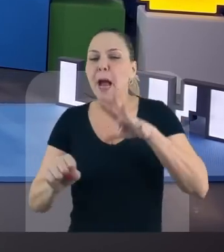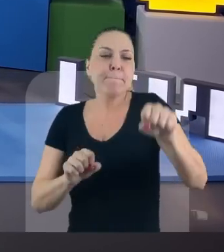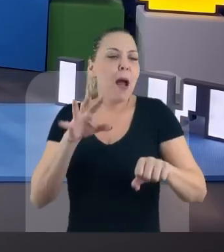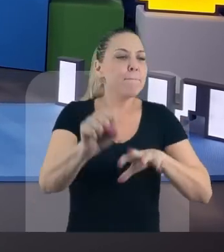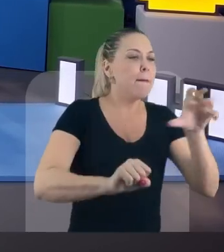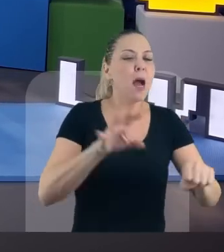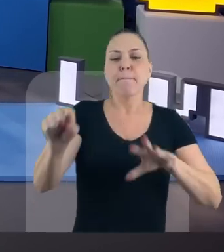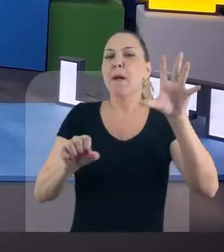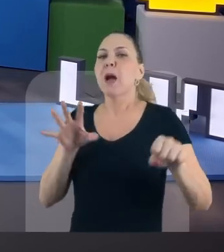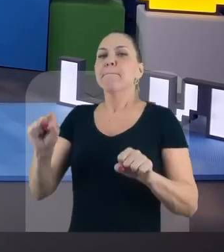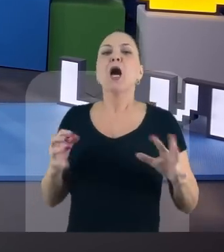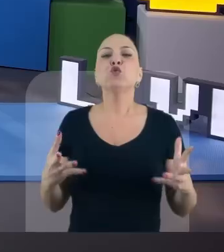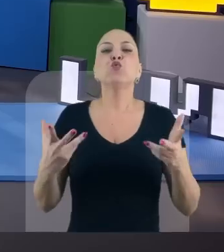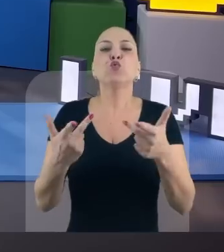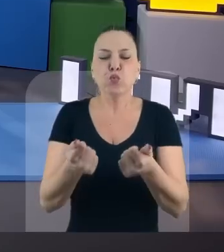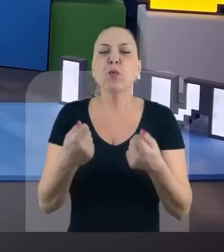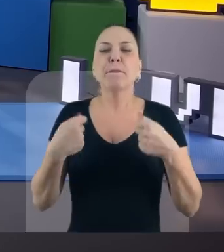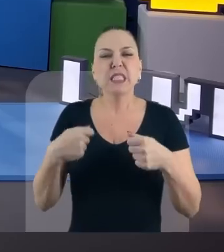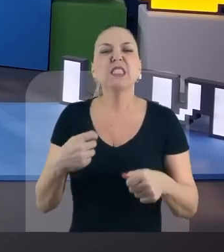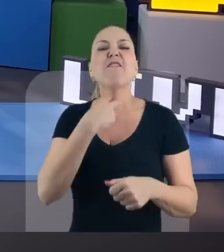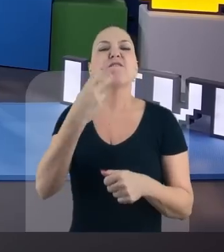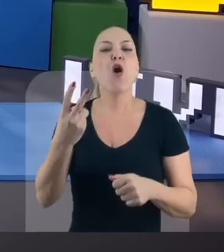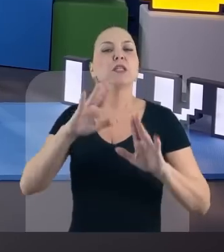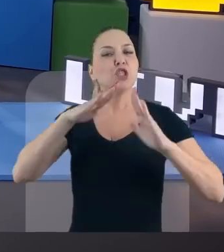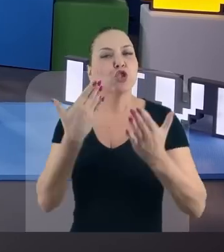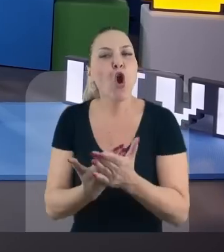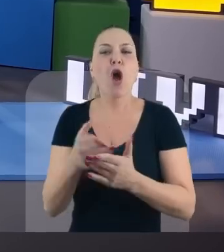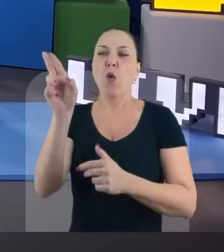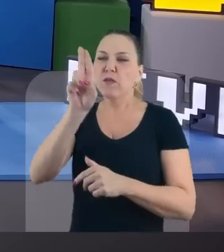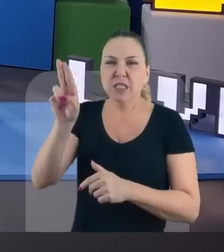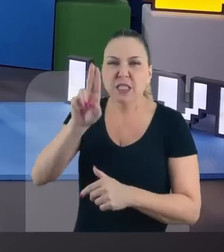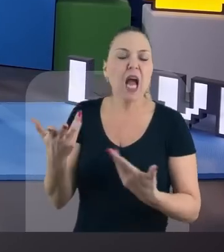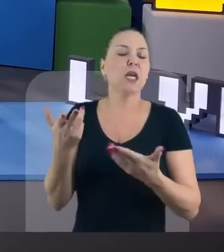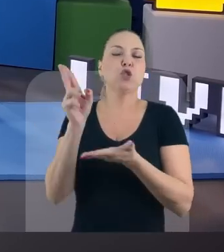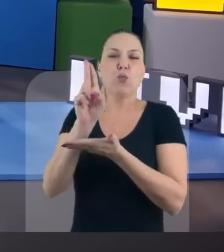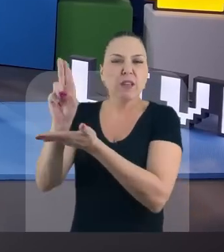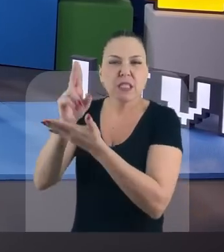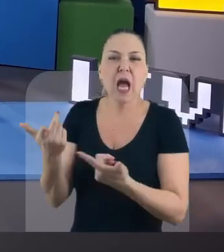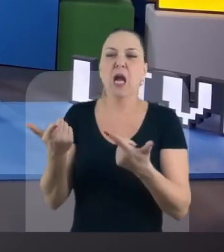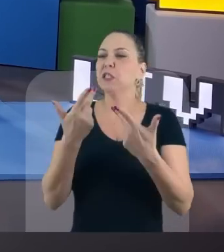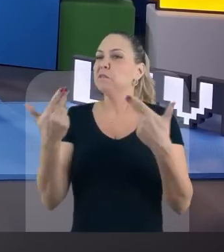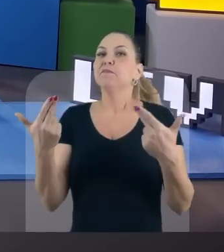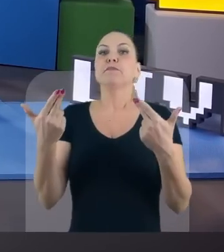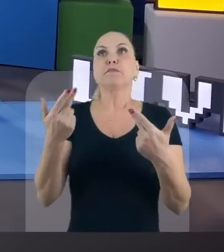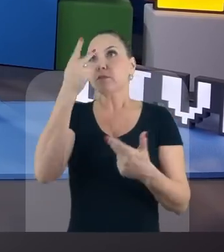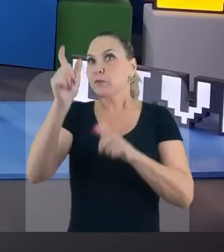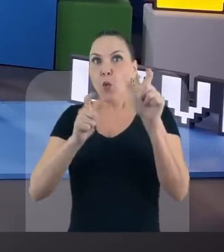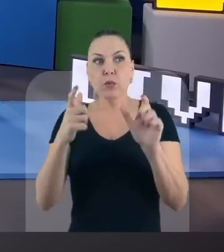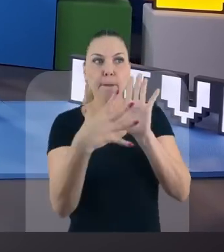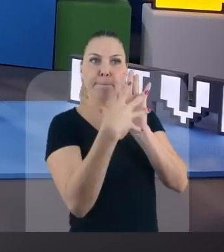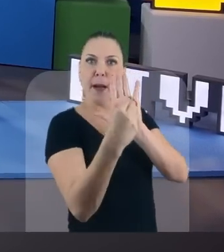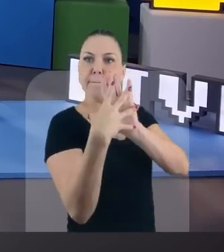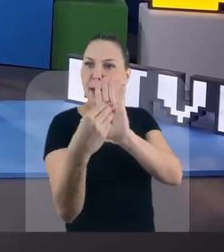um jovem levanta a voz, seja na escola, na universidade, no seu grupo social, outros jovens começam a se inspirar nesse jovem também.